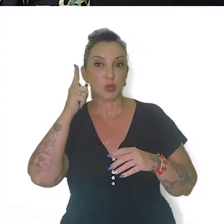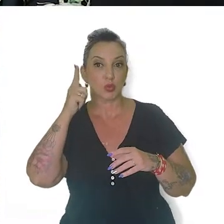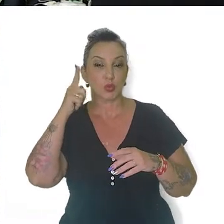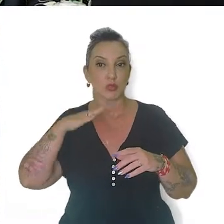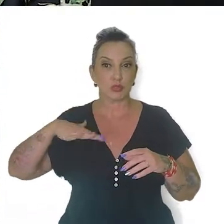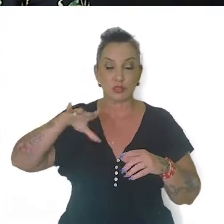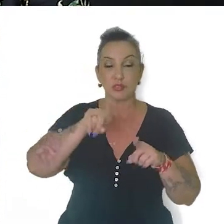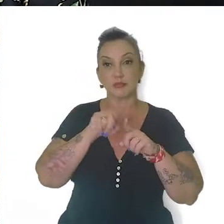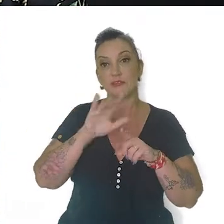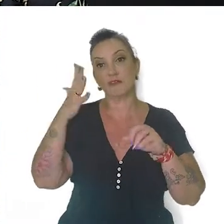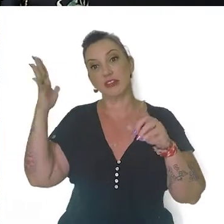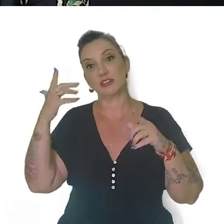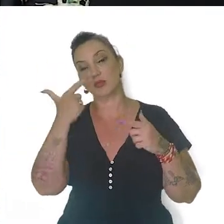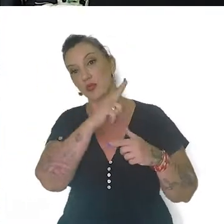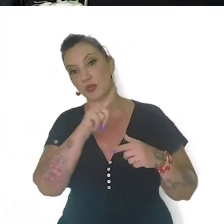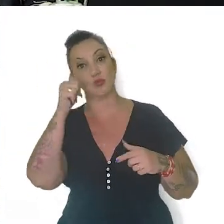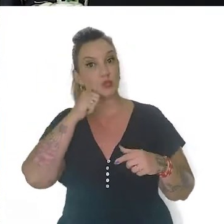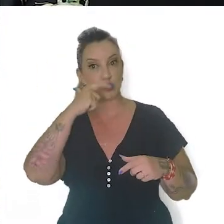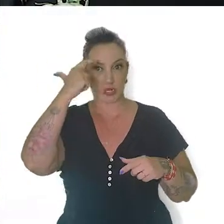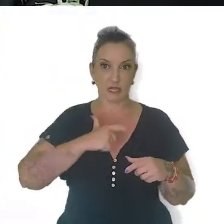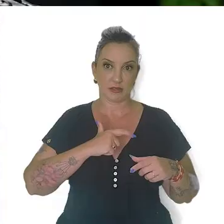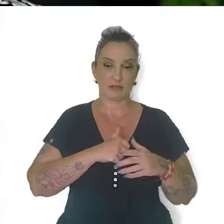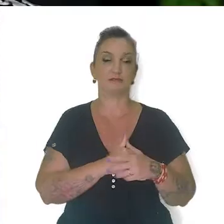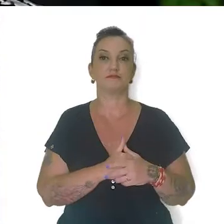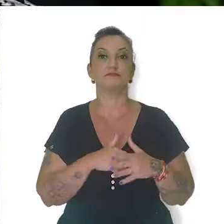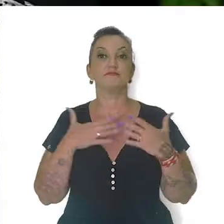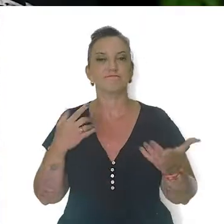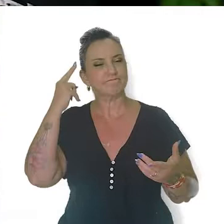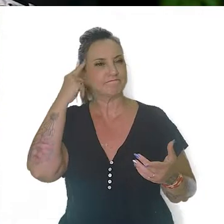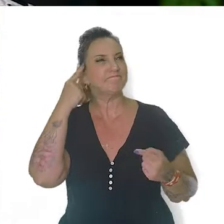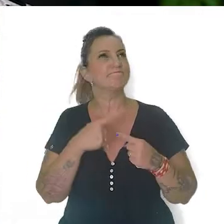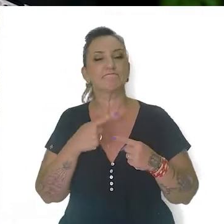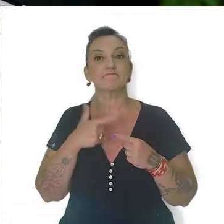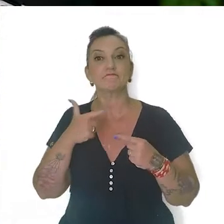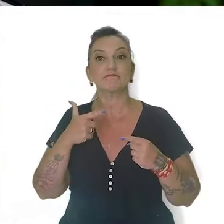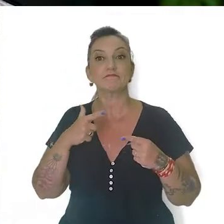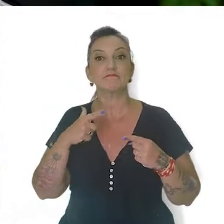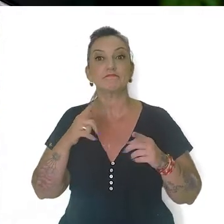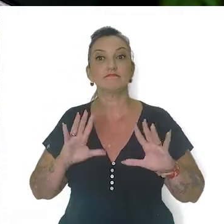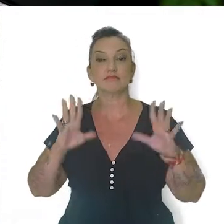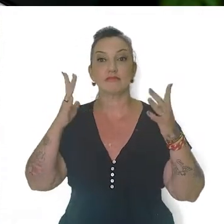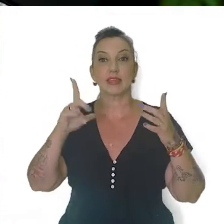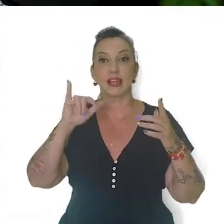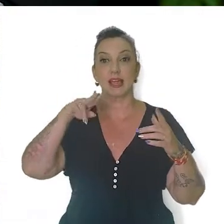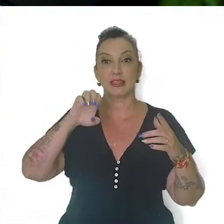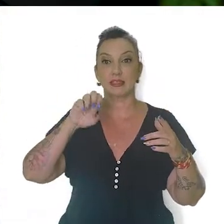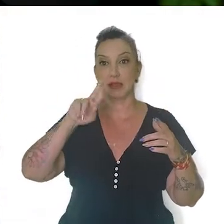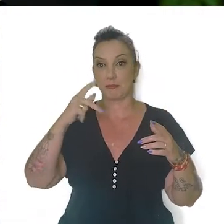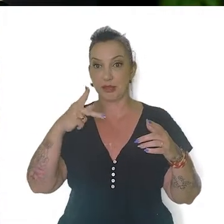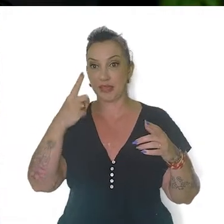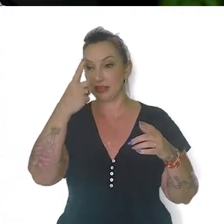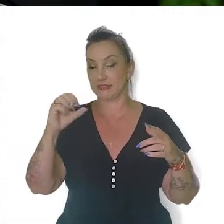cultura urbana quanto os outros festivais, como mulher. Então eu pensei, por que não ter um festival com o lineup